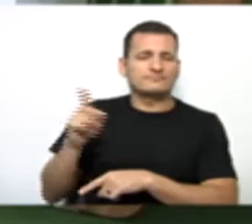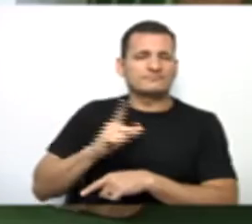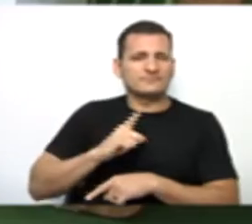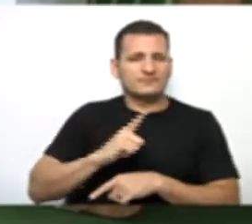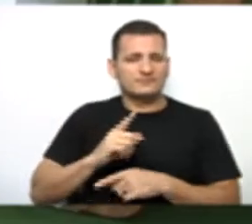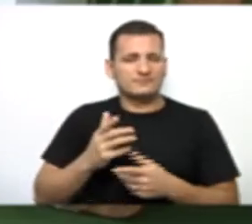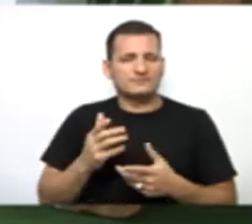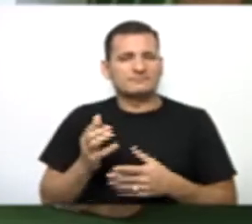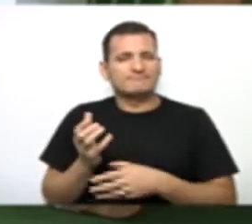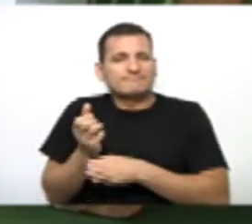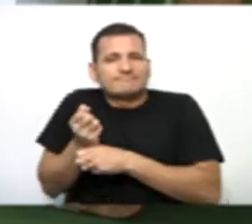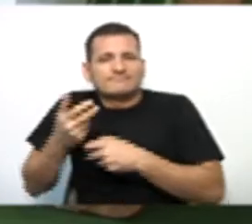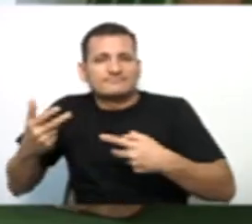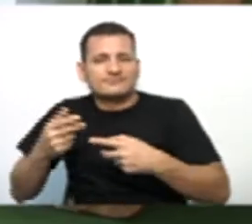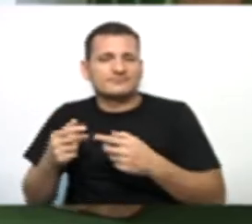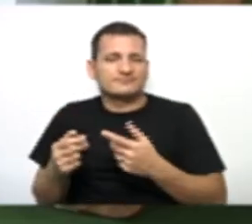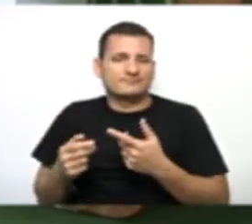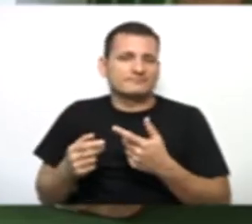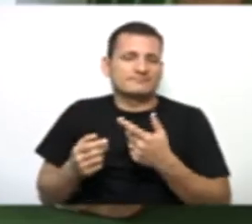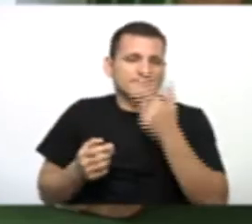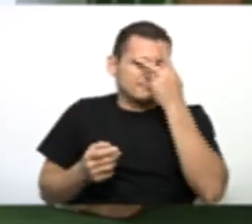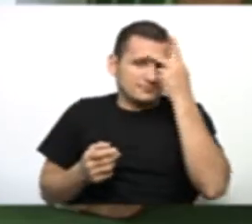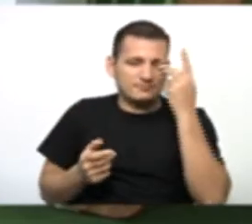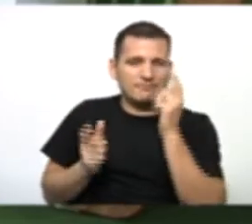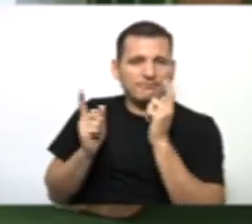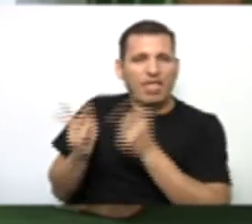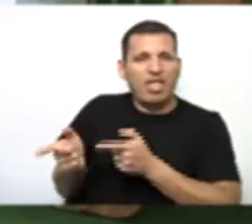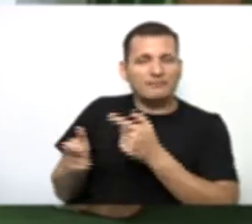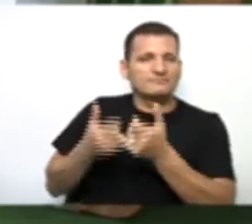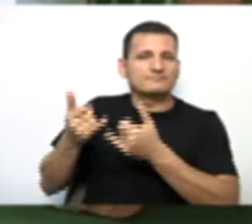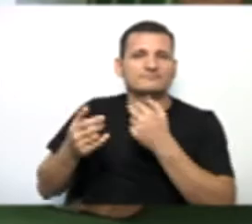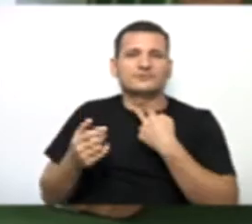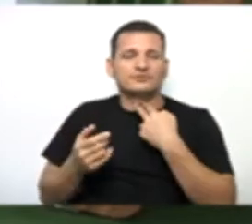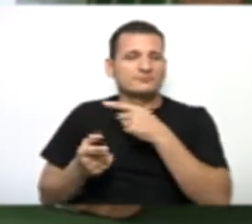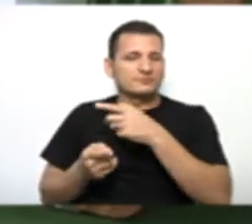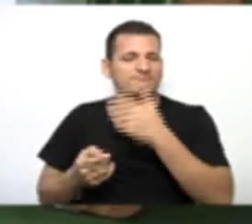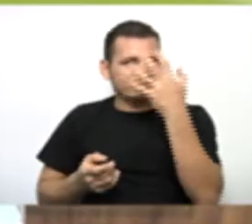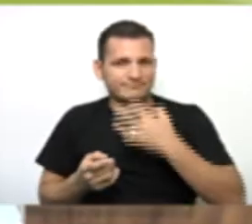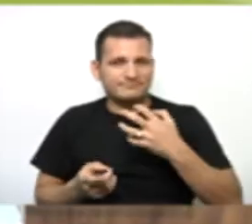professor Gilberto? O senhor é apegado a alguma coisa que alguém não pode brincar? Conta aí pra gente. Não,